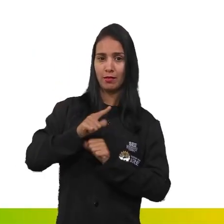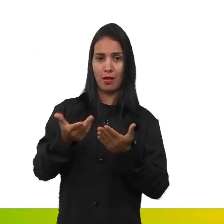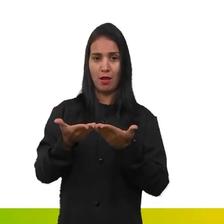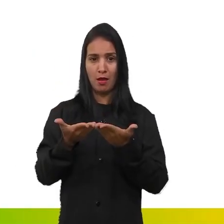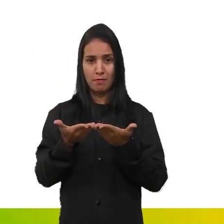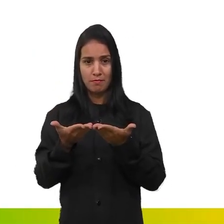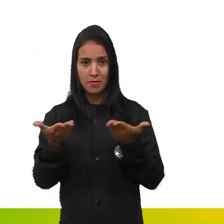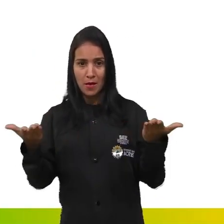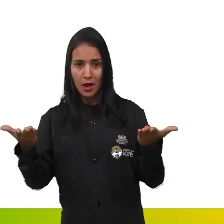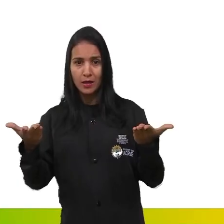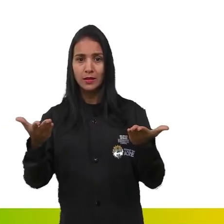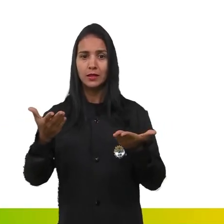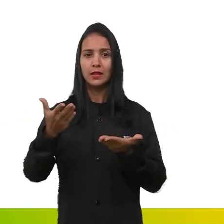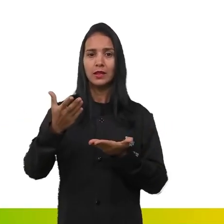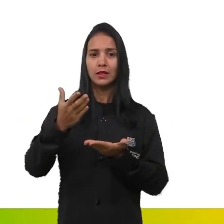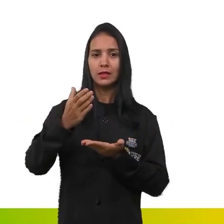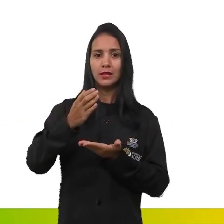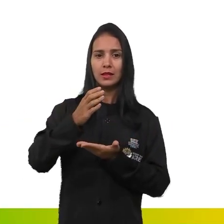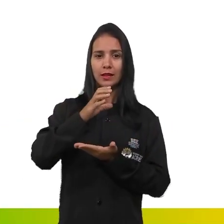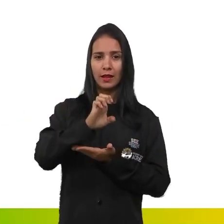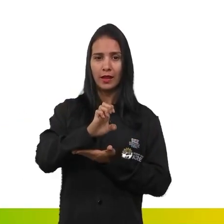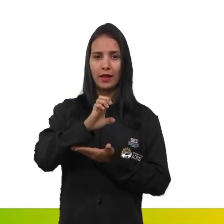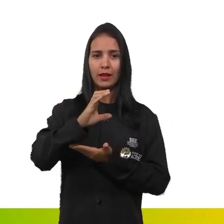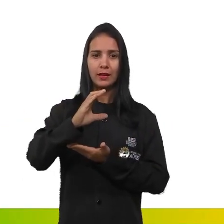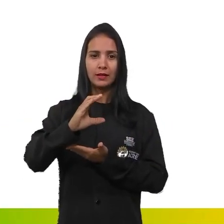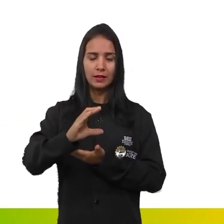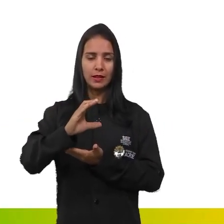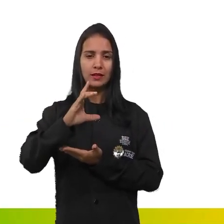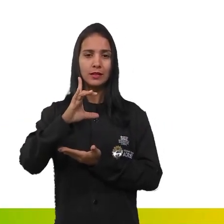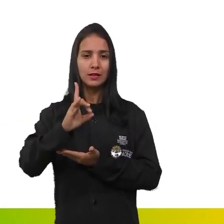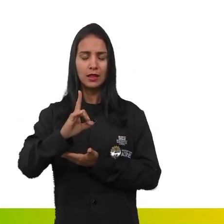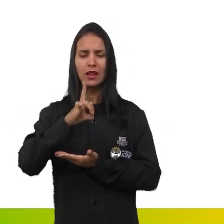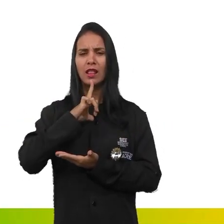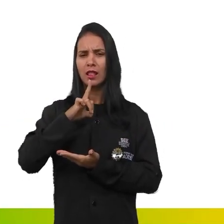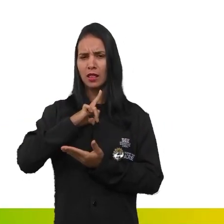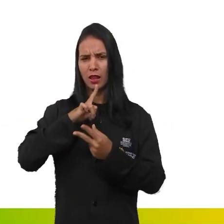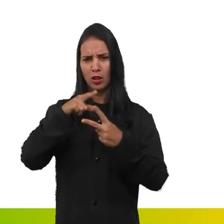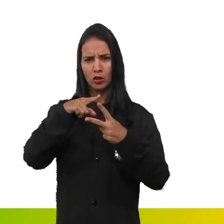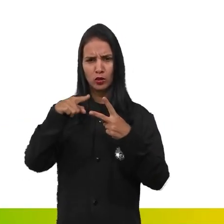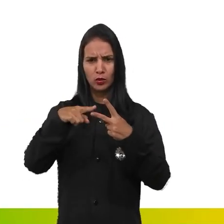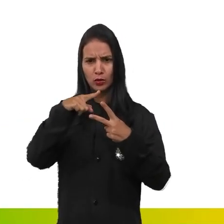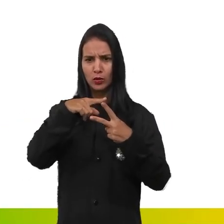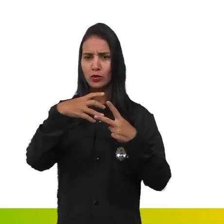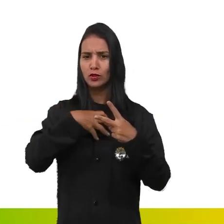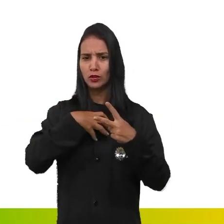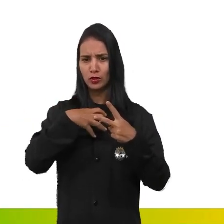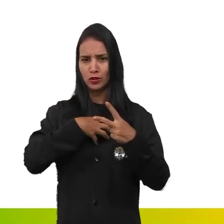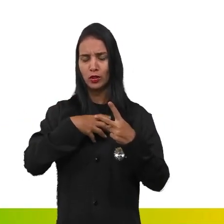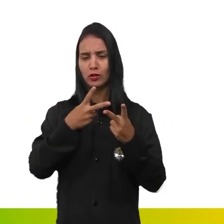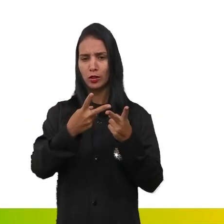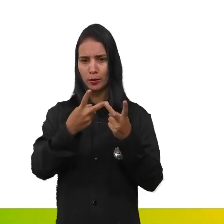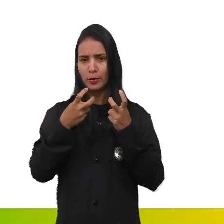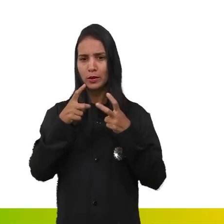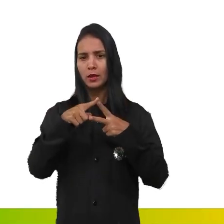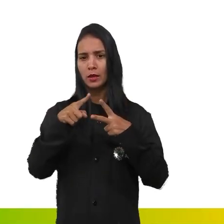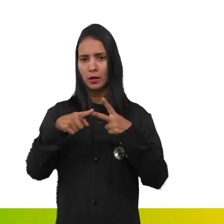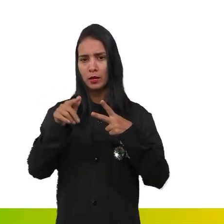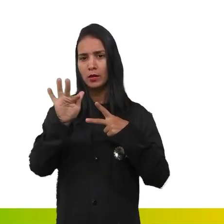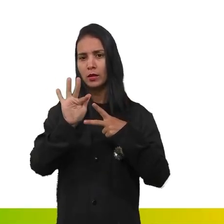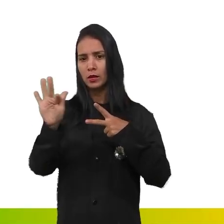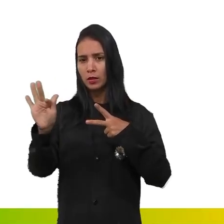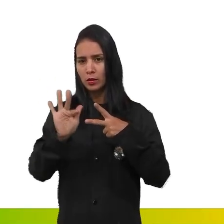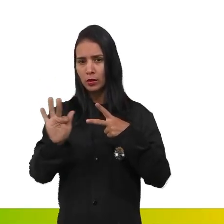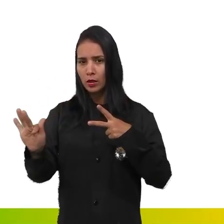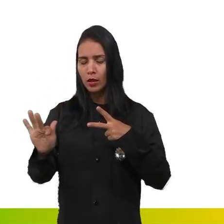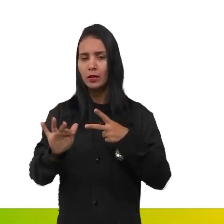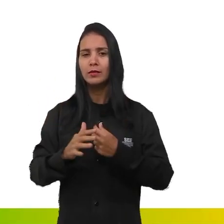DEC, tá? Você pode imaginar assim, ok? Tem duas maneiras de você pensar aí. DEC, DEF